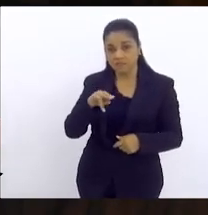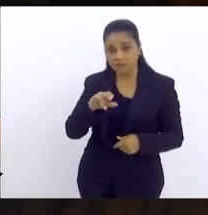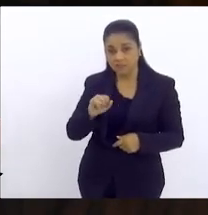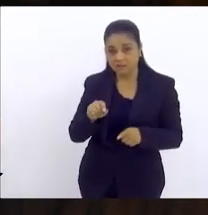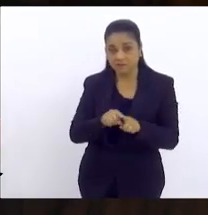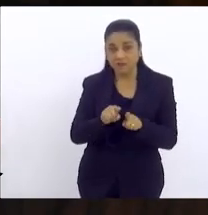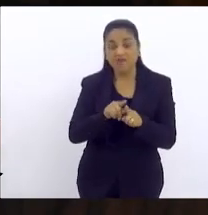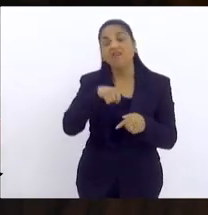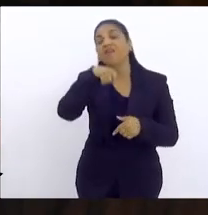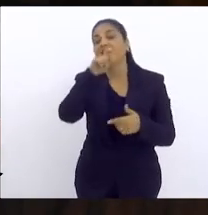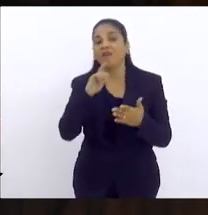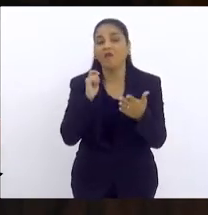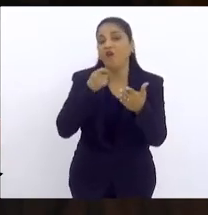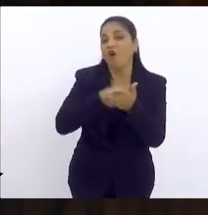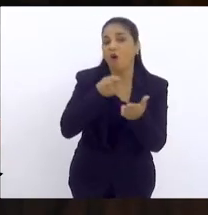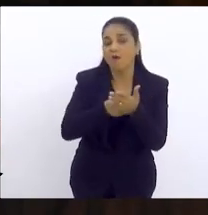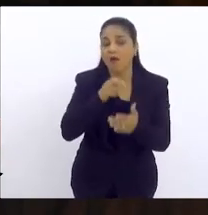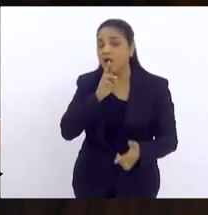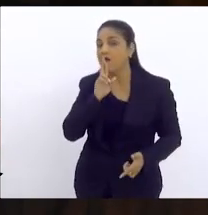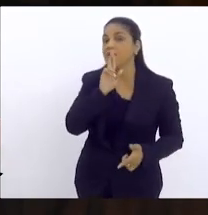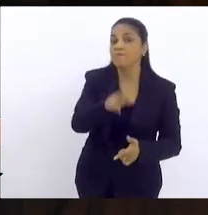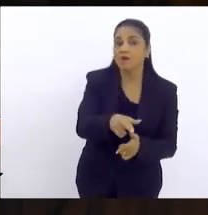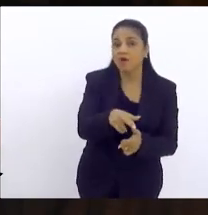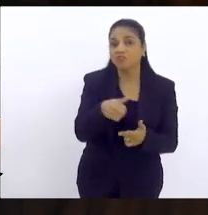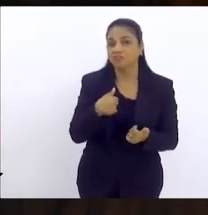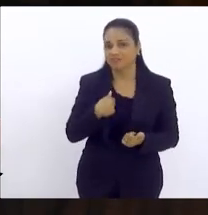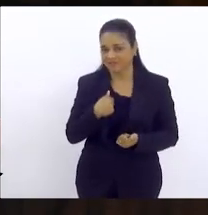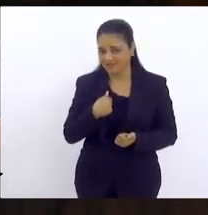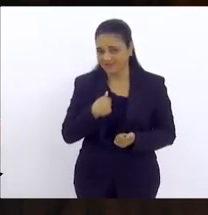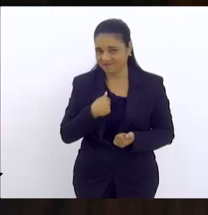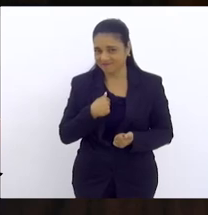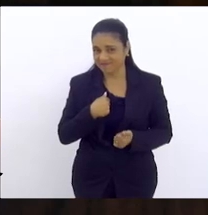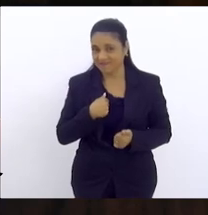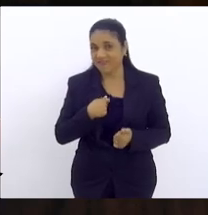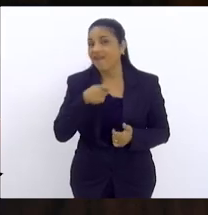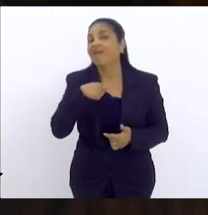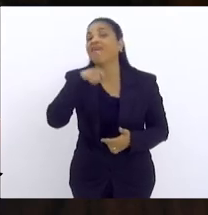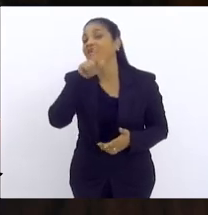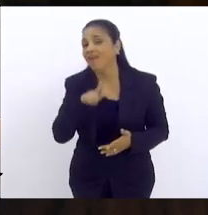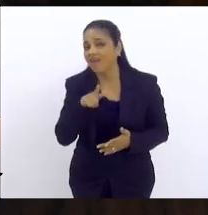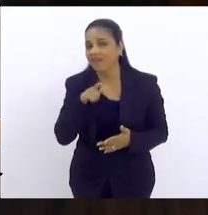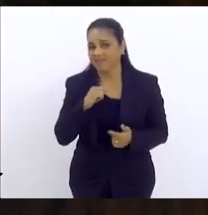a dar uma pronta Resposta quem está sendo cobrado